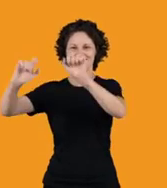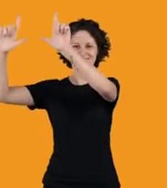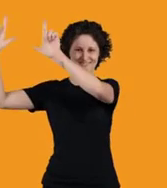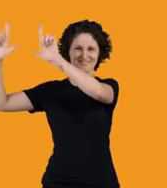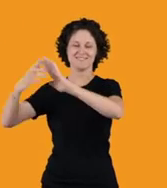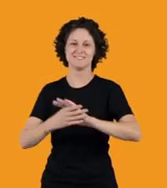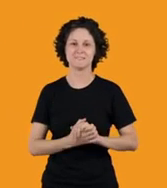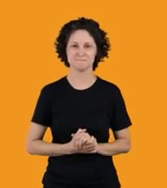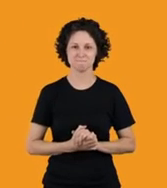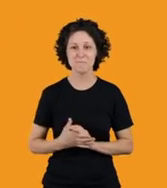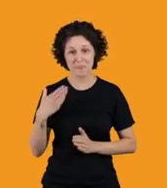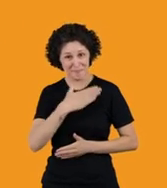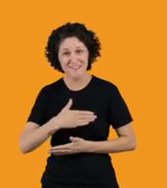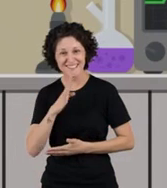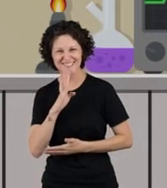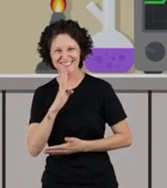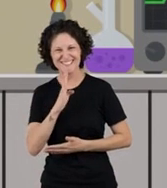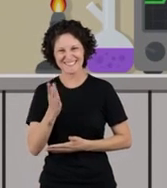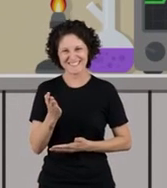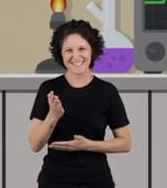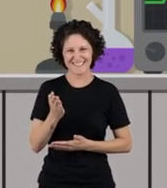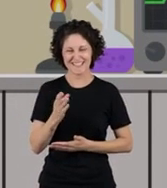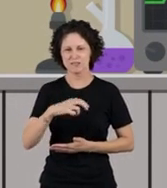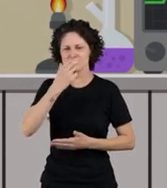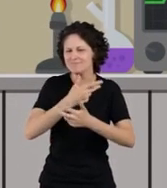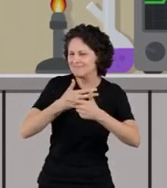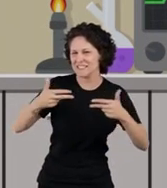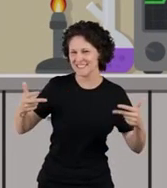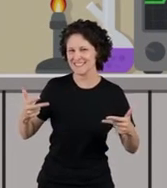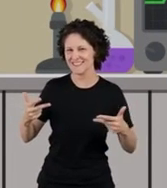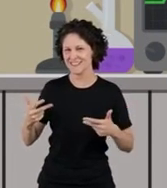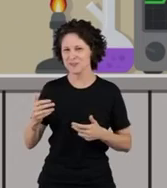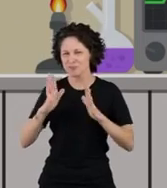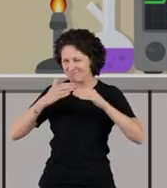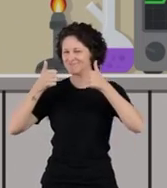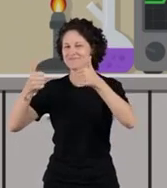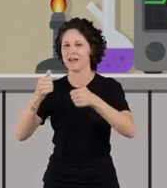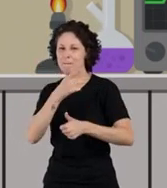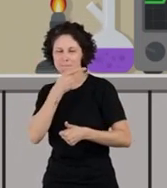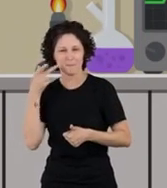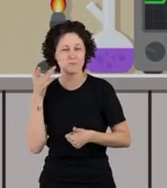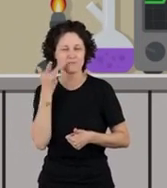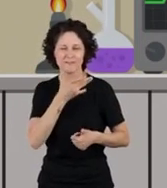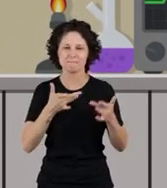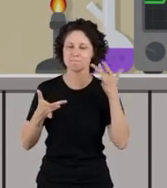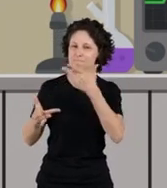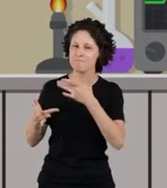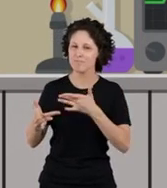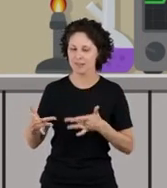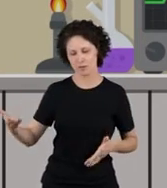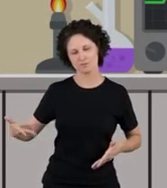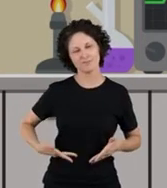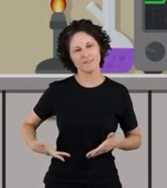se chama sublimação. E aí, curtiu ver a ciência em ação? Esse passeio pelas transformações